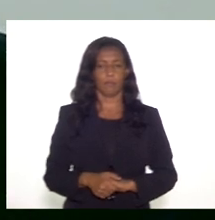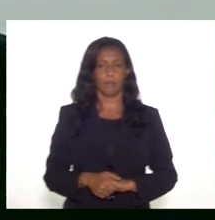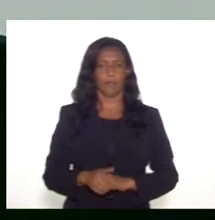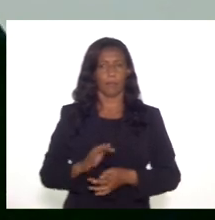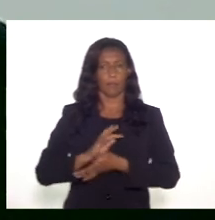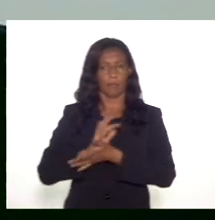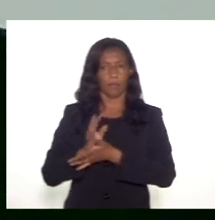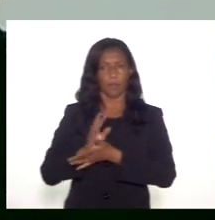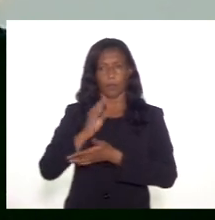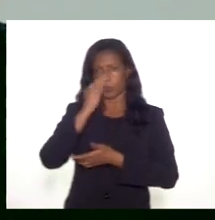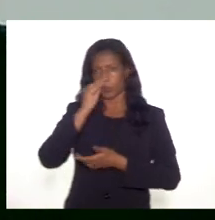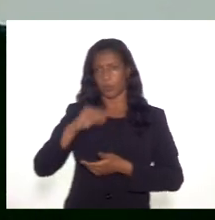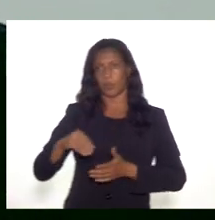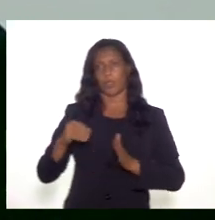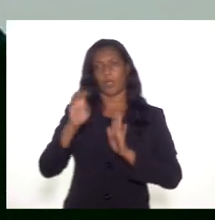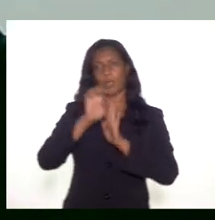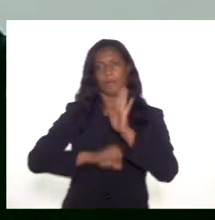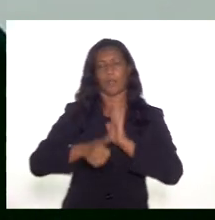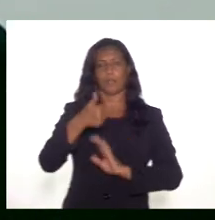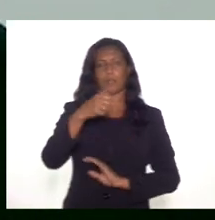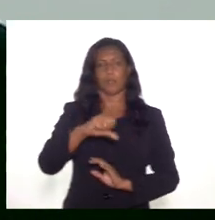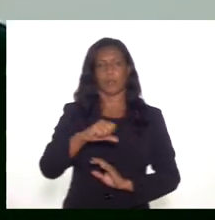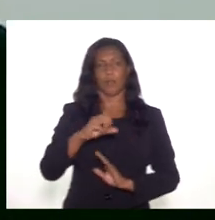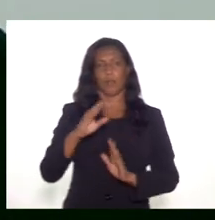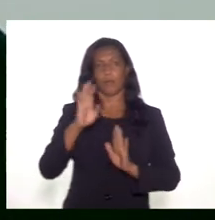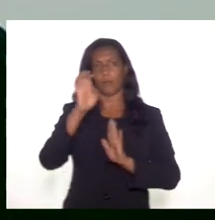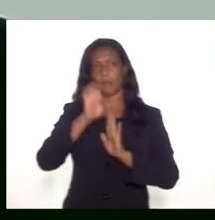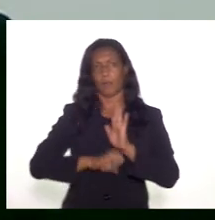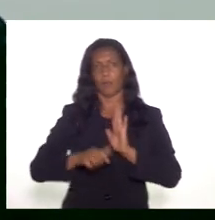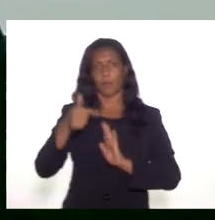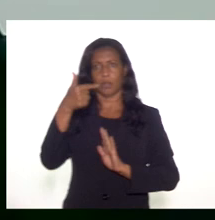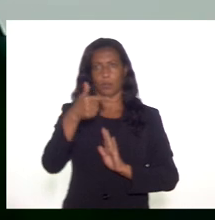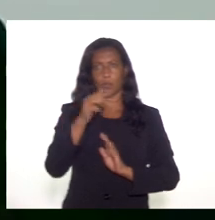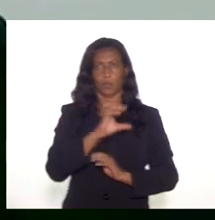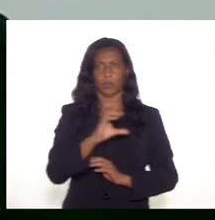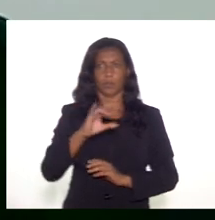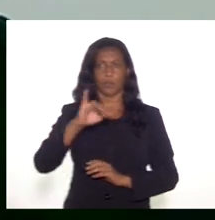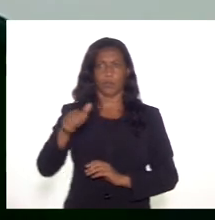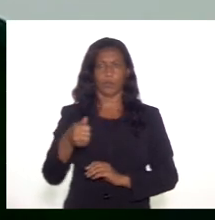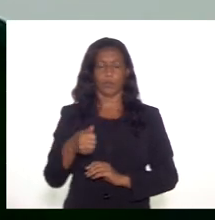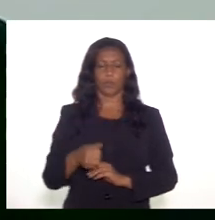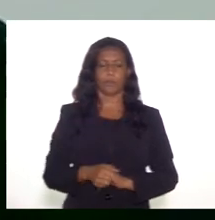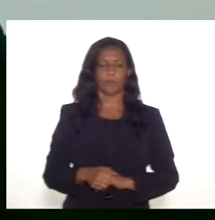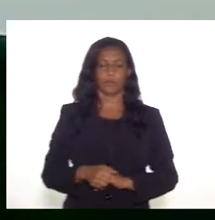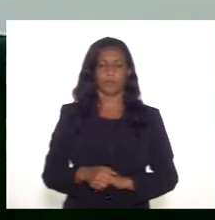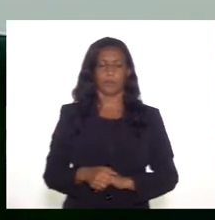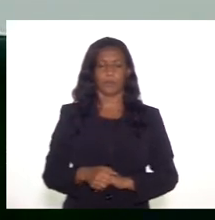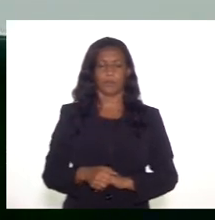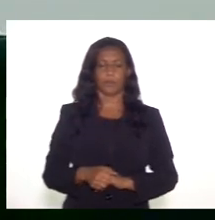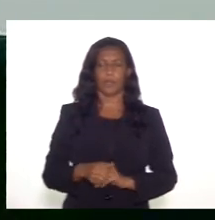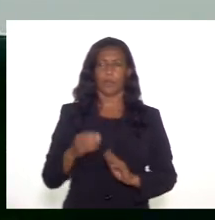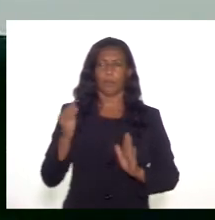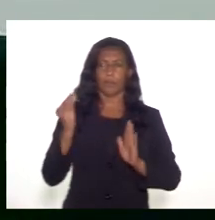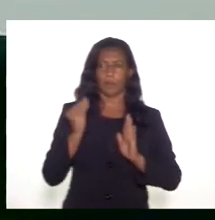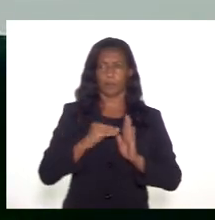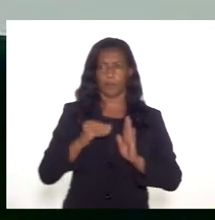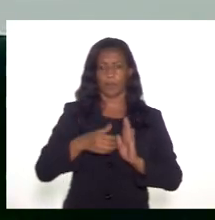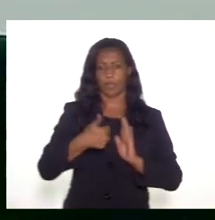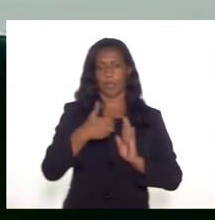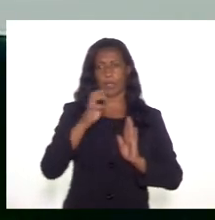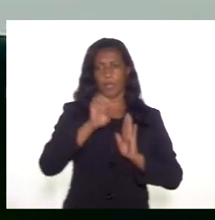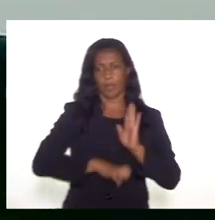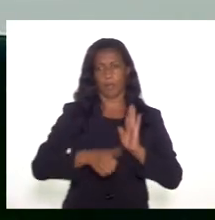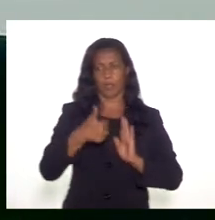prejudicabilidade da emenda 19, pela emenda 2 da CCJ, pela prejudicabilidade da emenda 18,